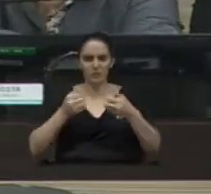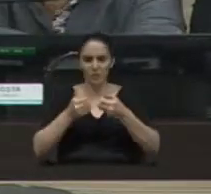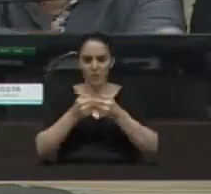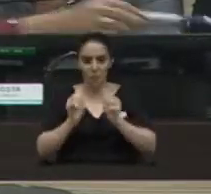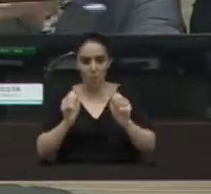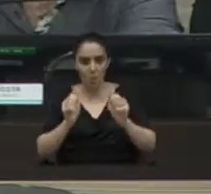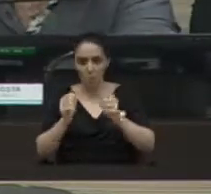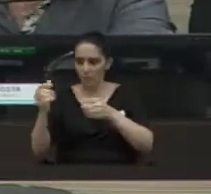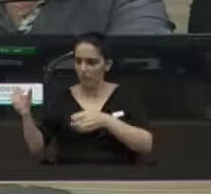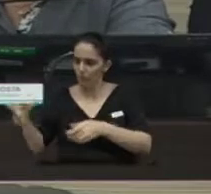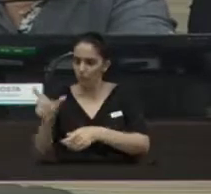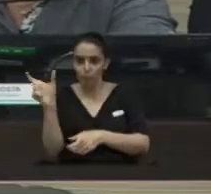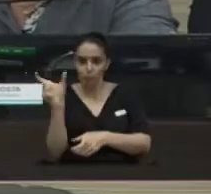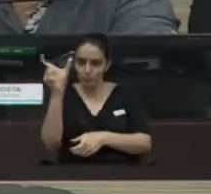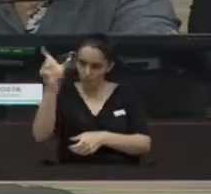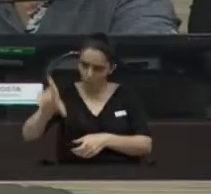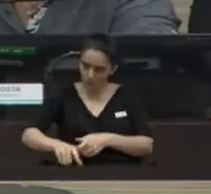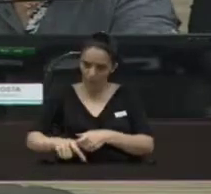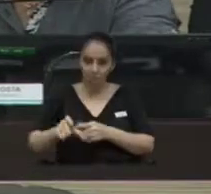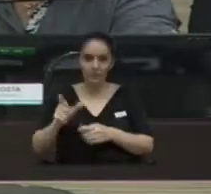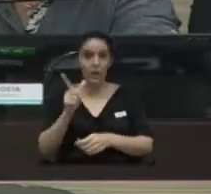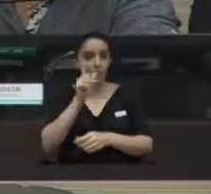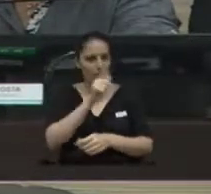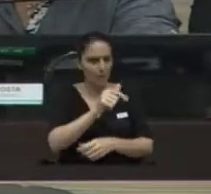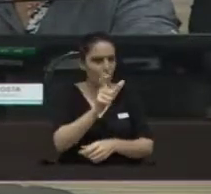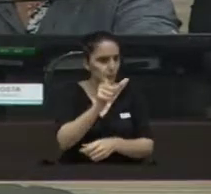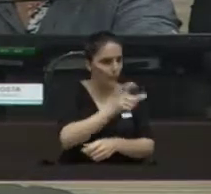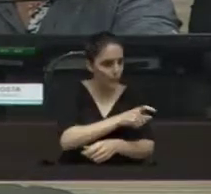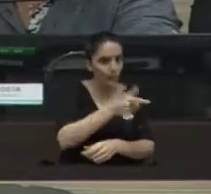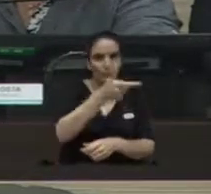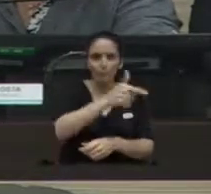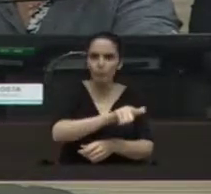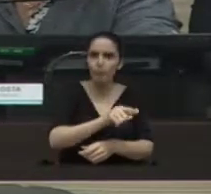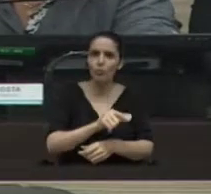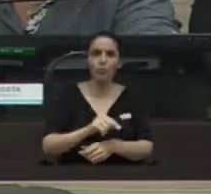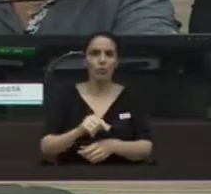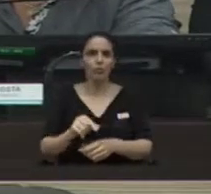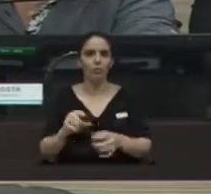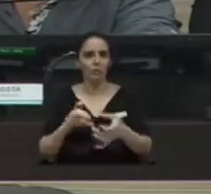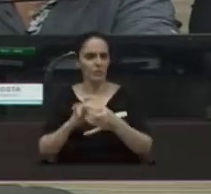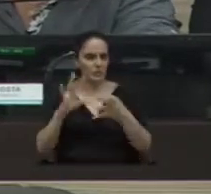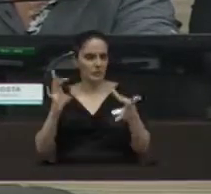não são carteiras ou credenciais diferenciadas, é uma só.